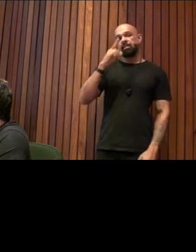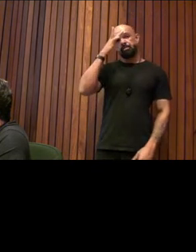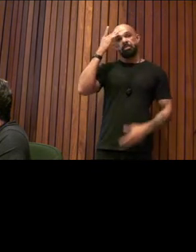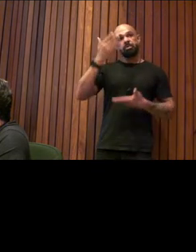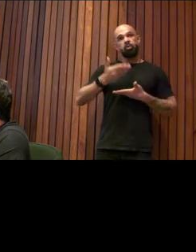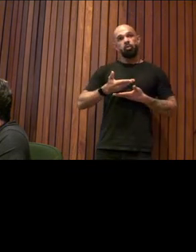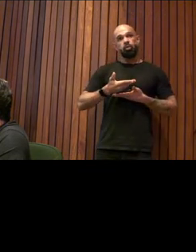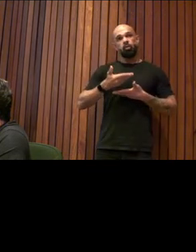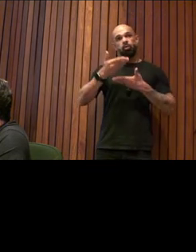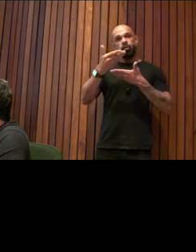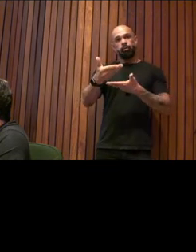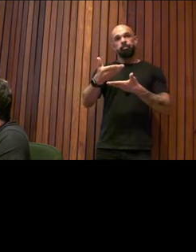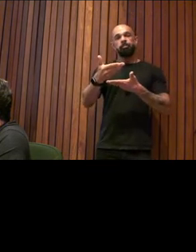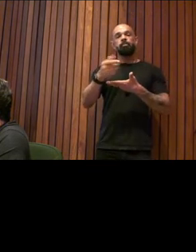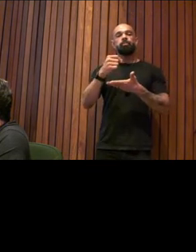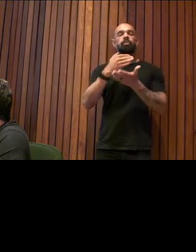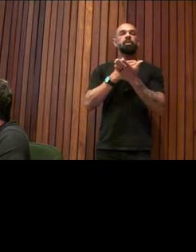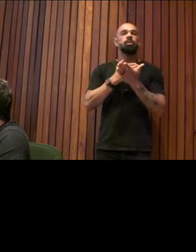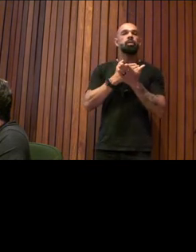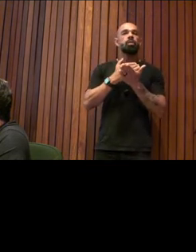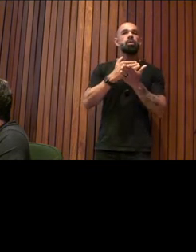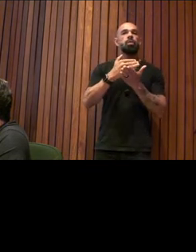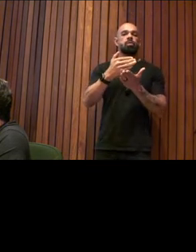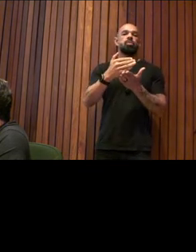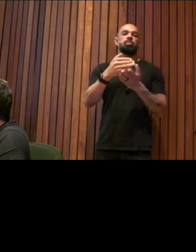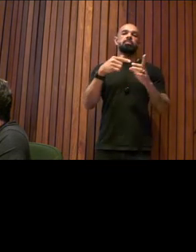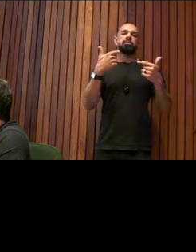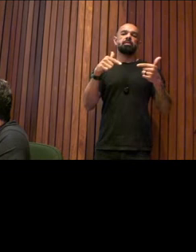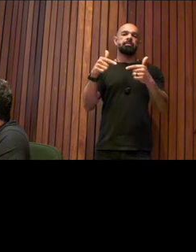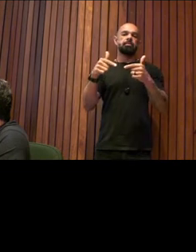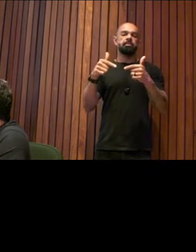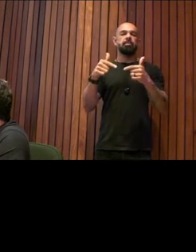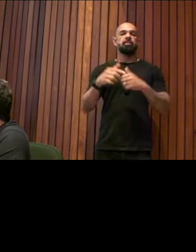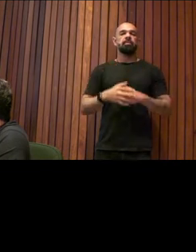convidou para começar a fazer os trabalhos, né,